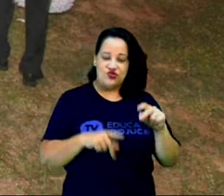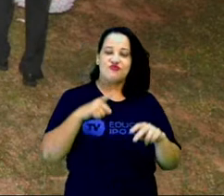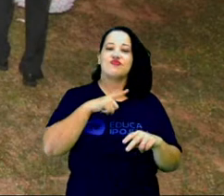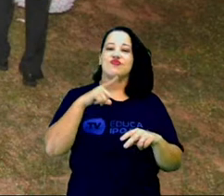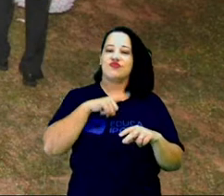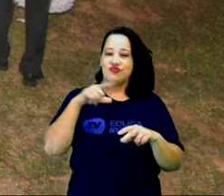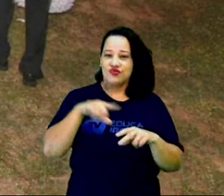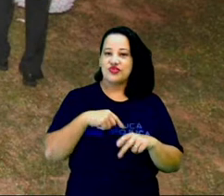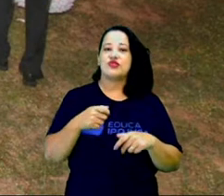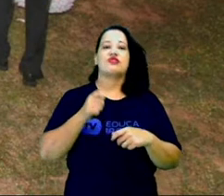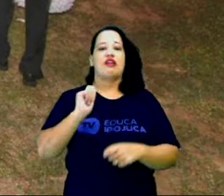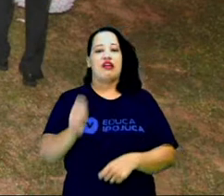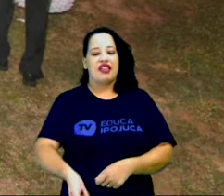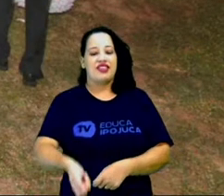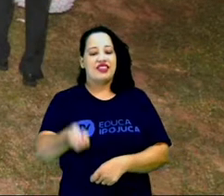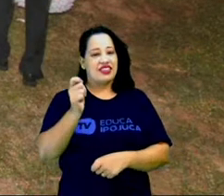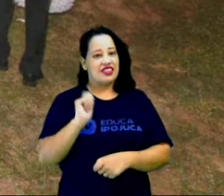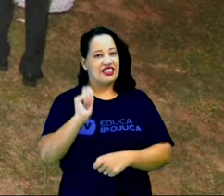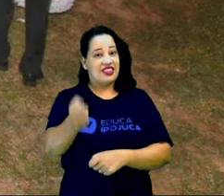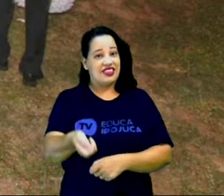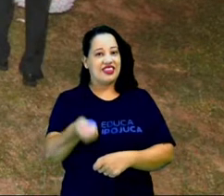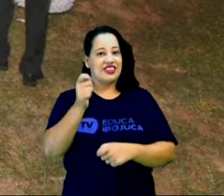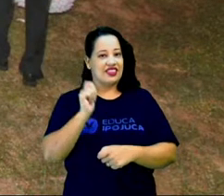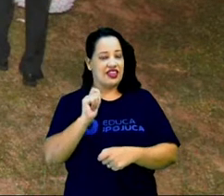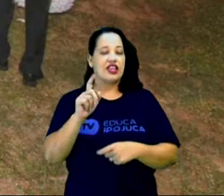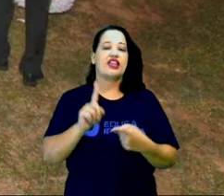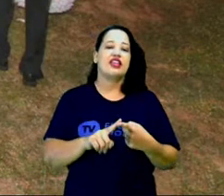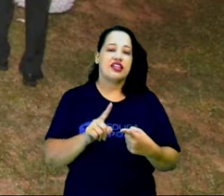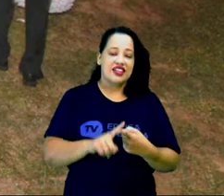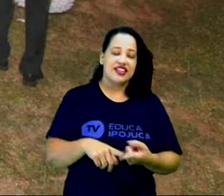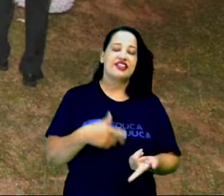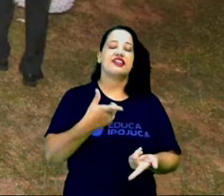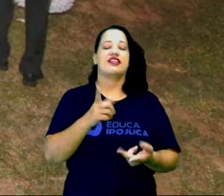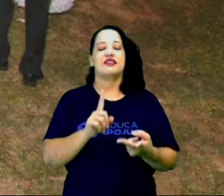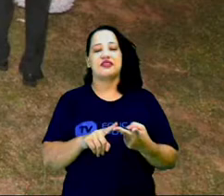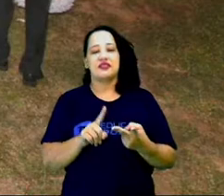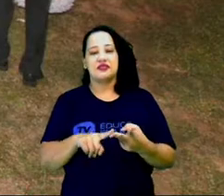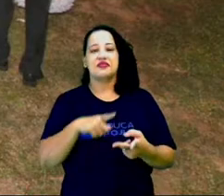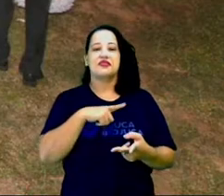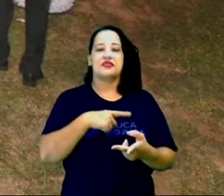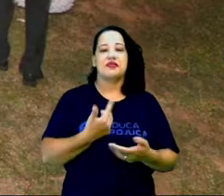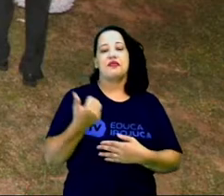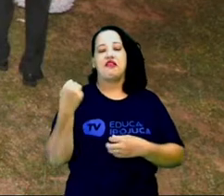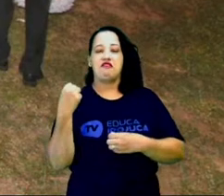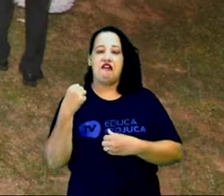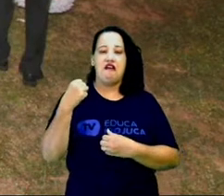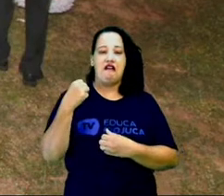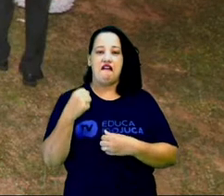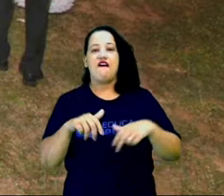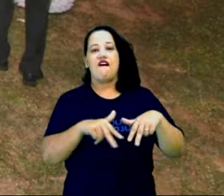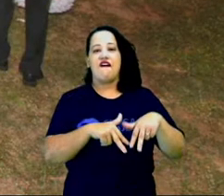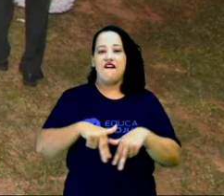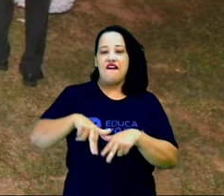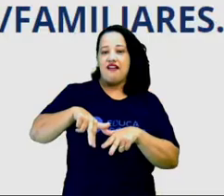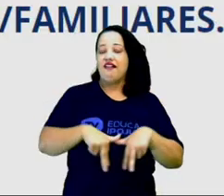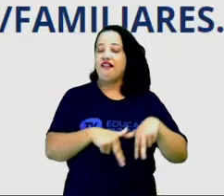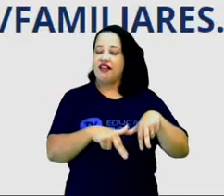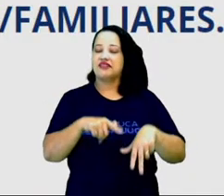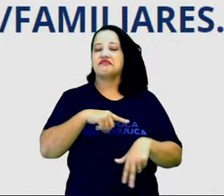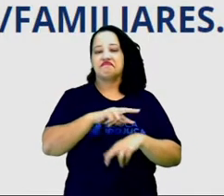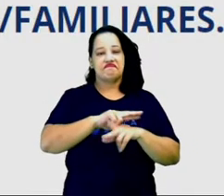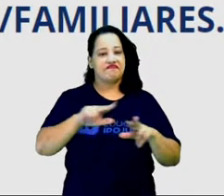juninas. Então tem a ciranda, tem o forró e essa dança expressada aqui com os jovens e adultos.